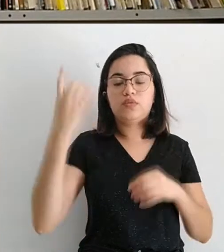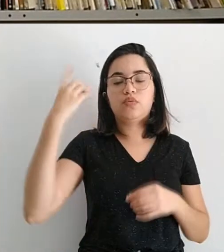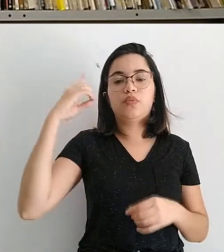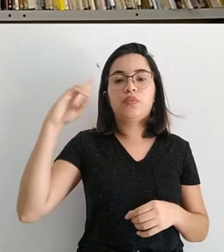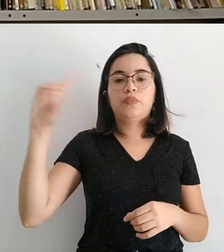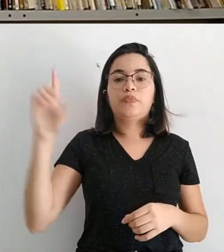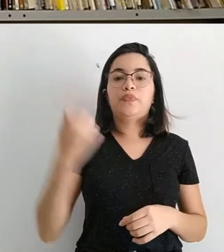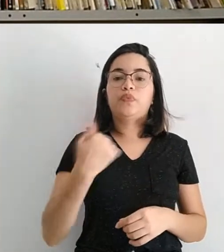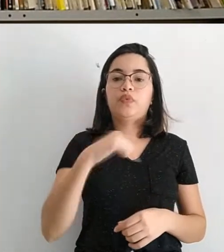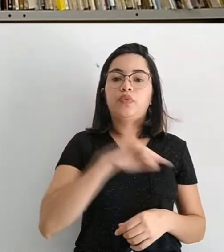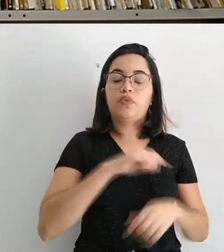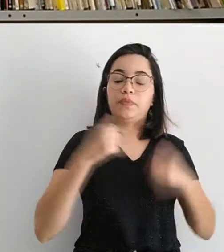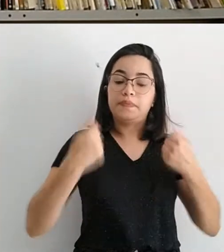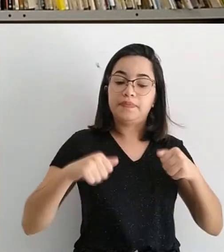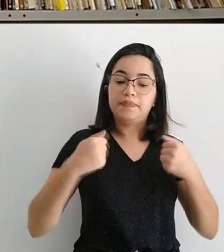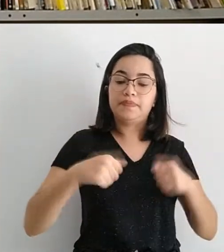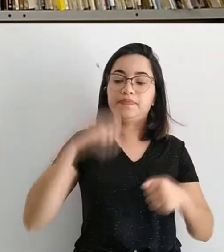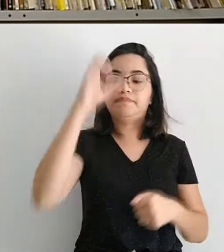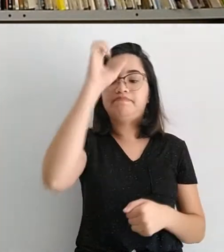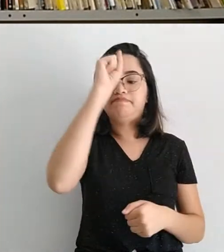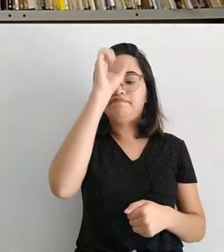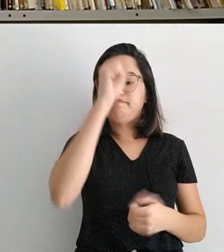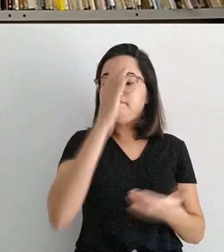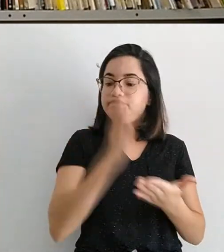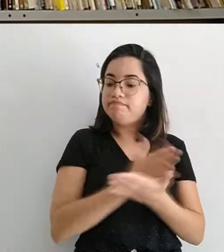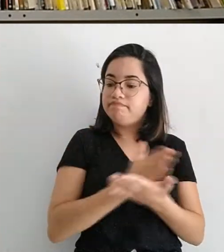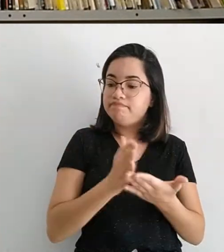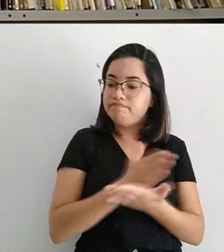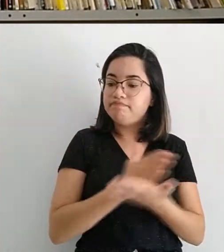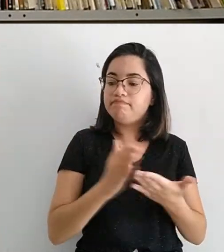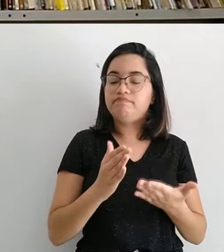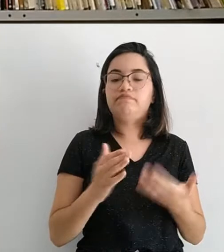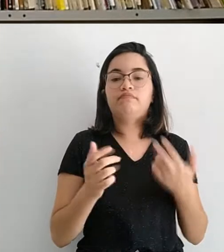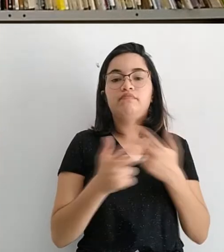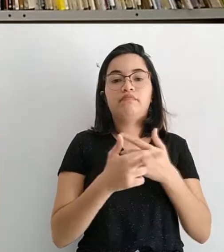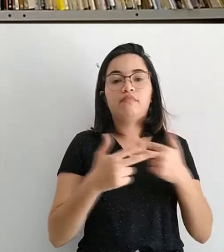Deus, nós precisamos aprender algumas coisas.